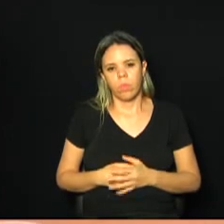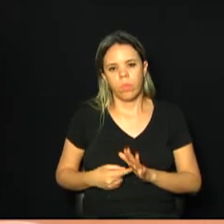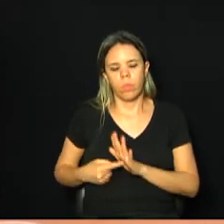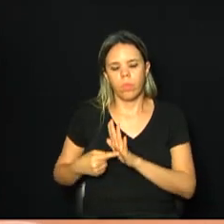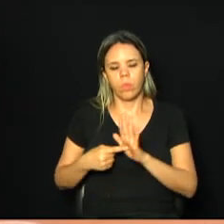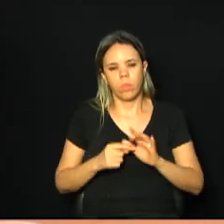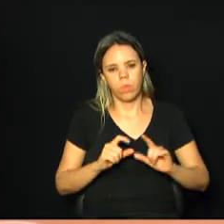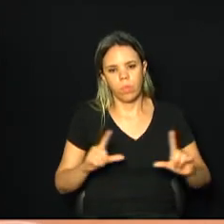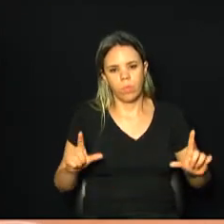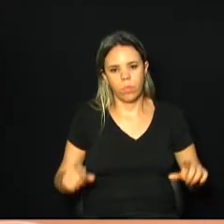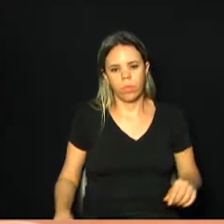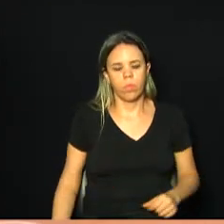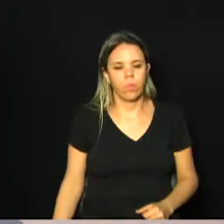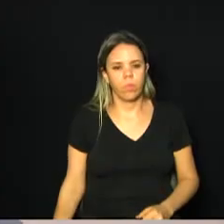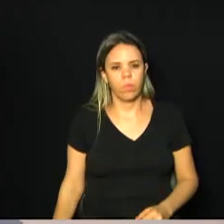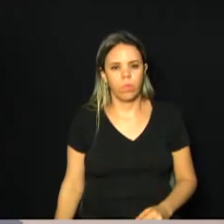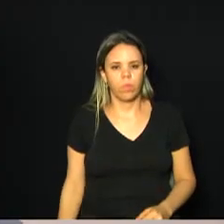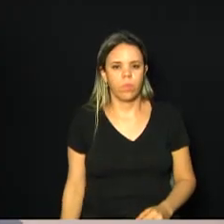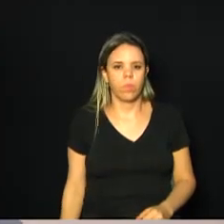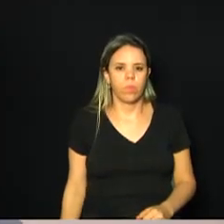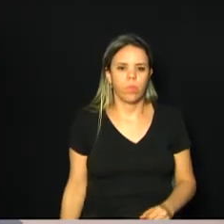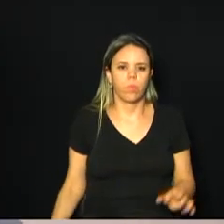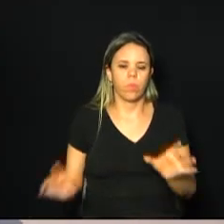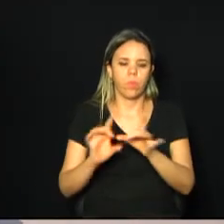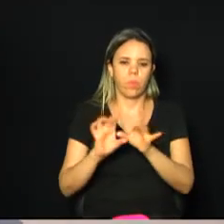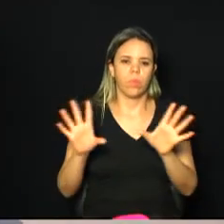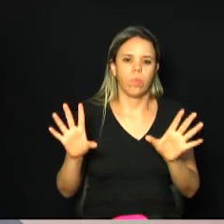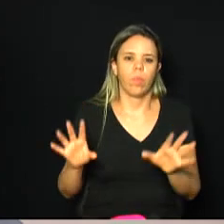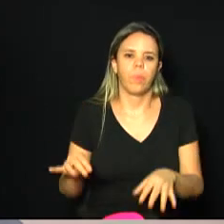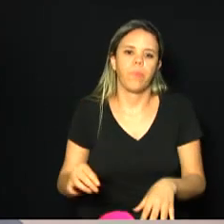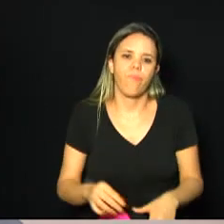apresentação. Doutor Leandro, fique à vontade.